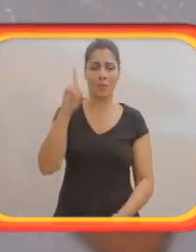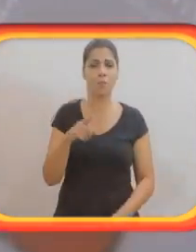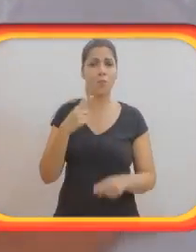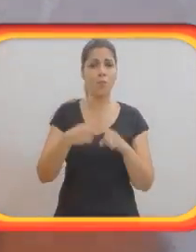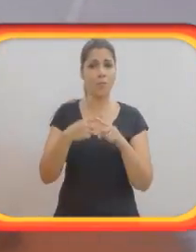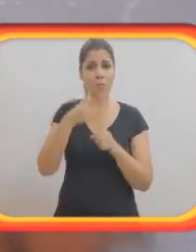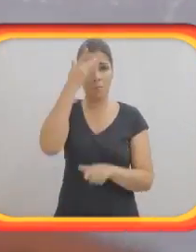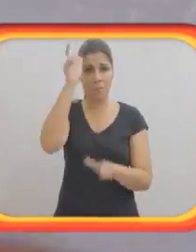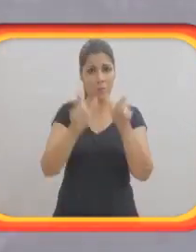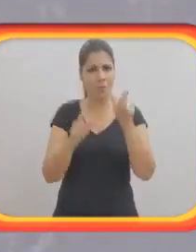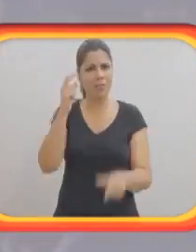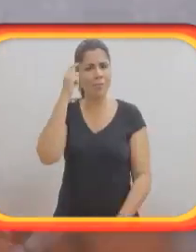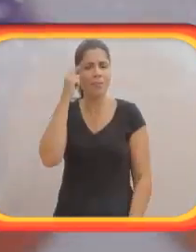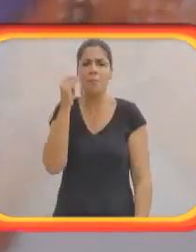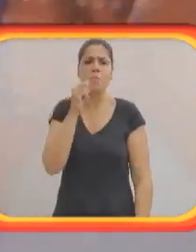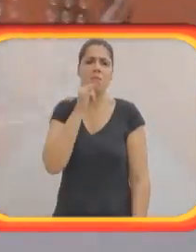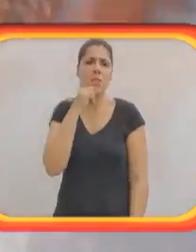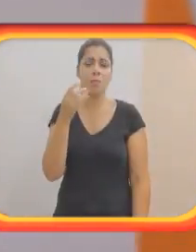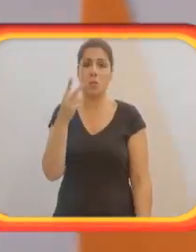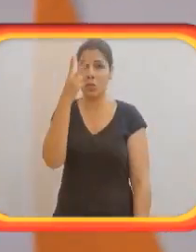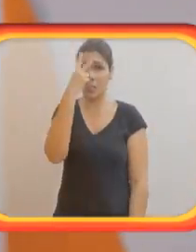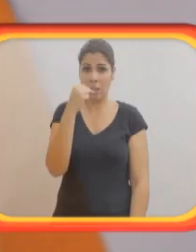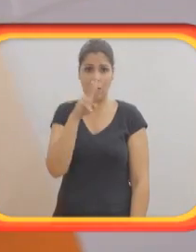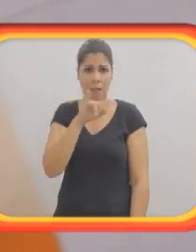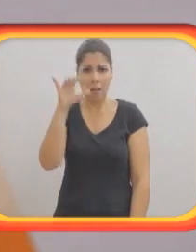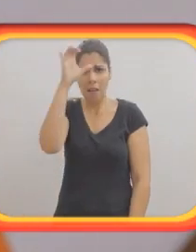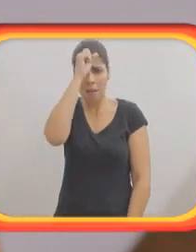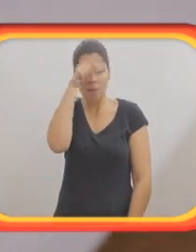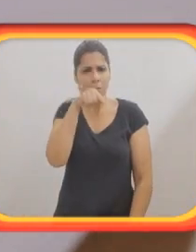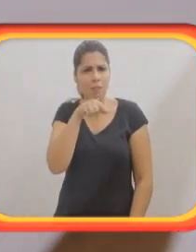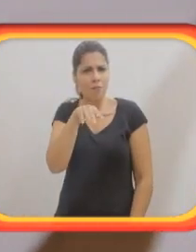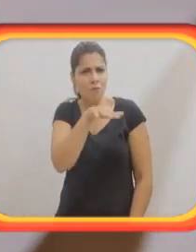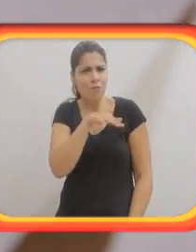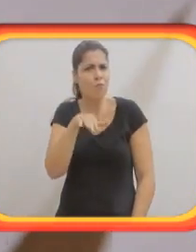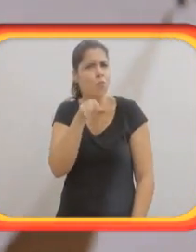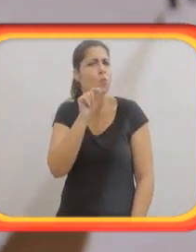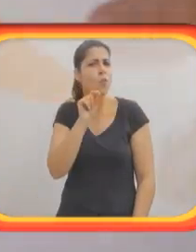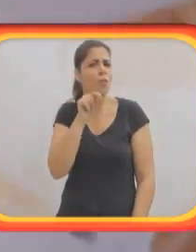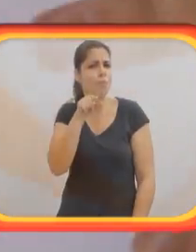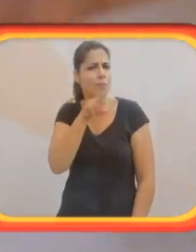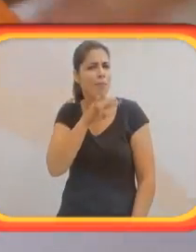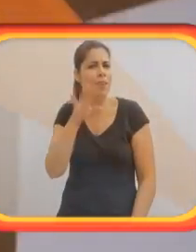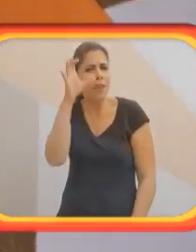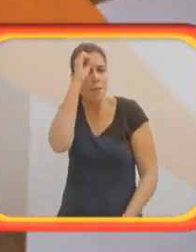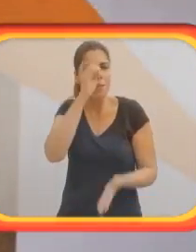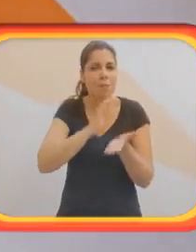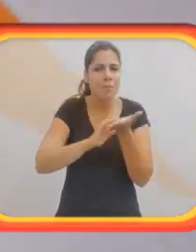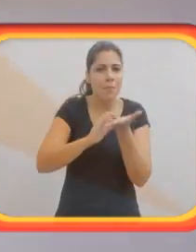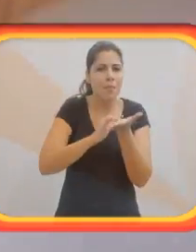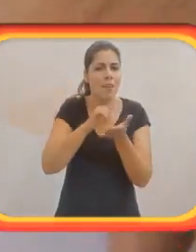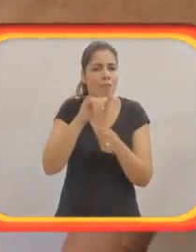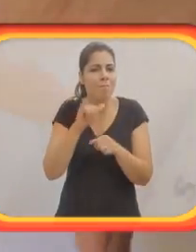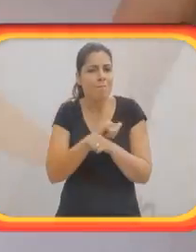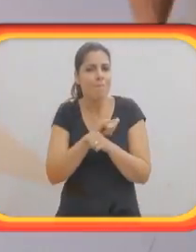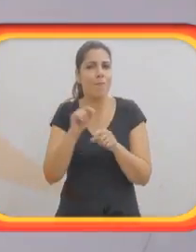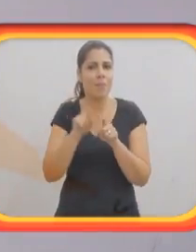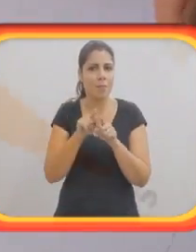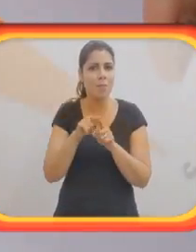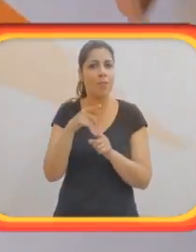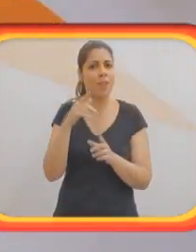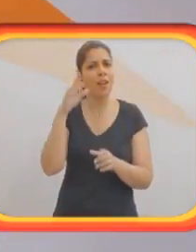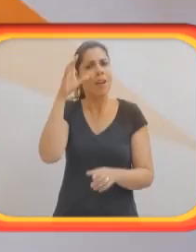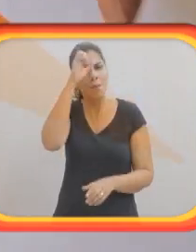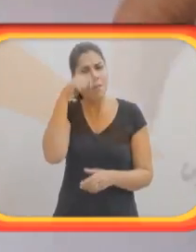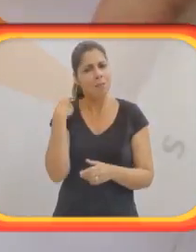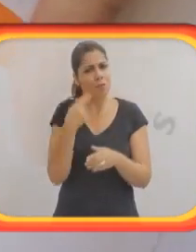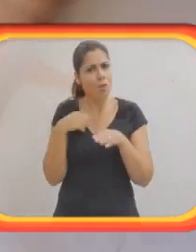realmente a deficiência. Né? Porque as pessoas pensam, por exemplo, o cego ele vai aprender daquela maneira, você vai aprender o braille ali, daquele jeito, e